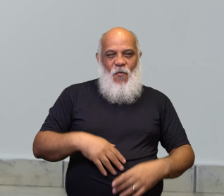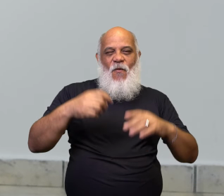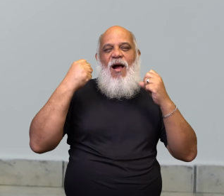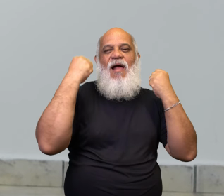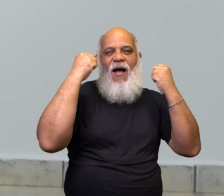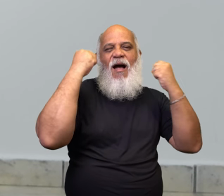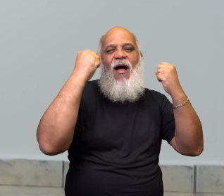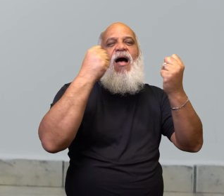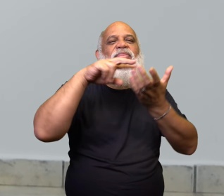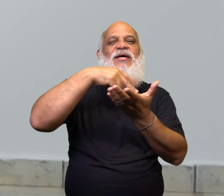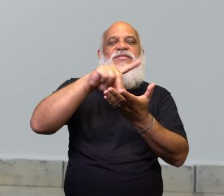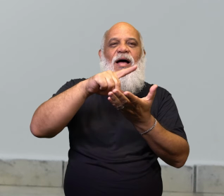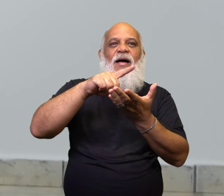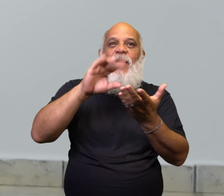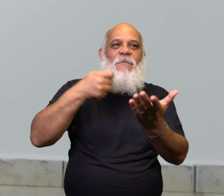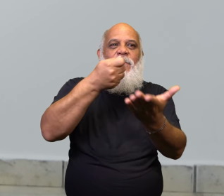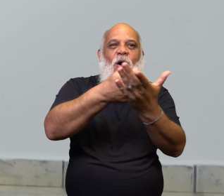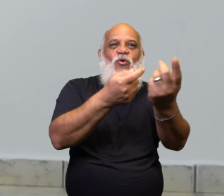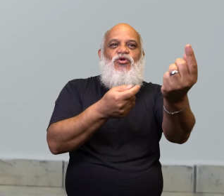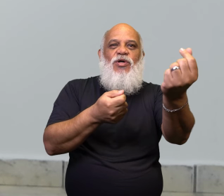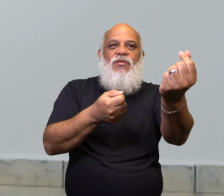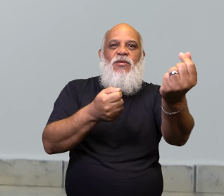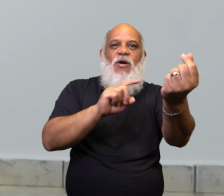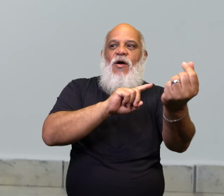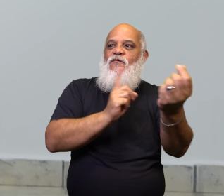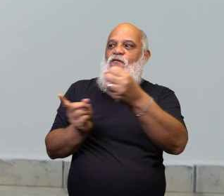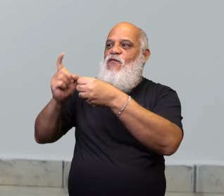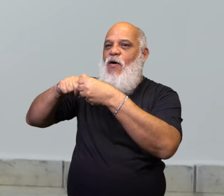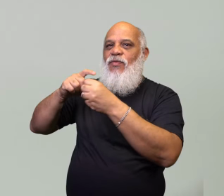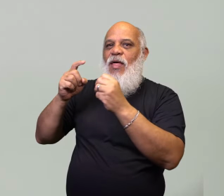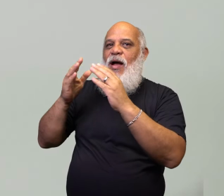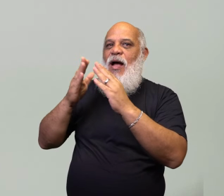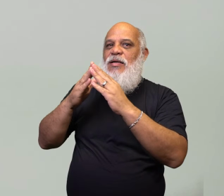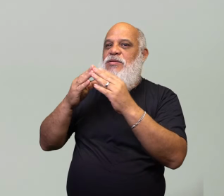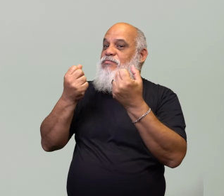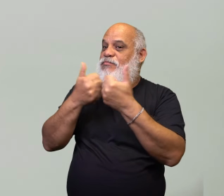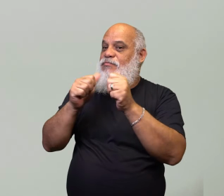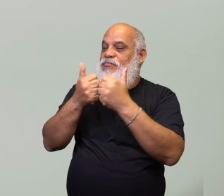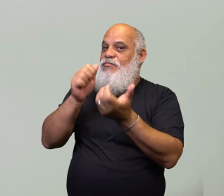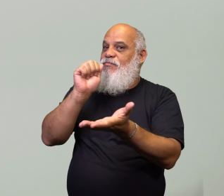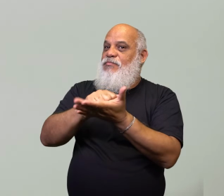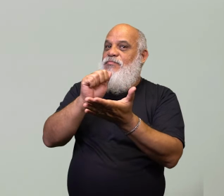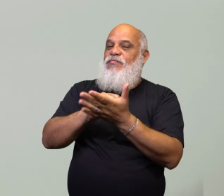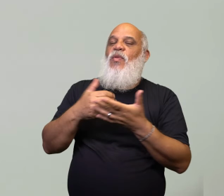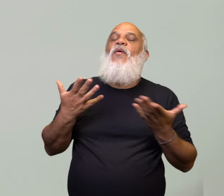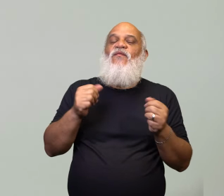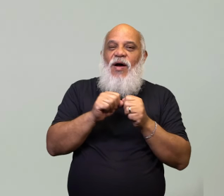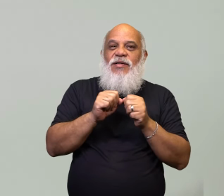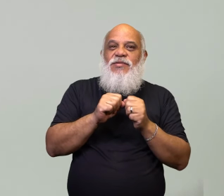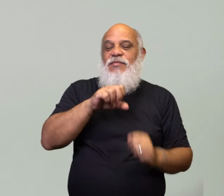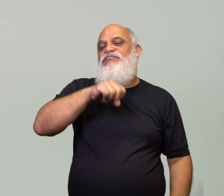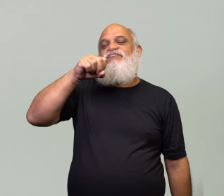parte, nós não tinha dinheiro para voltar. Para voltar para nossa casa. E nós dizíamos que nós voltávamos a